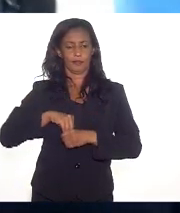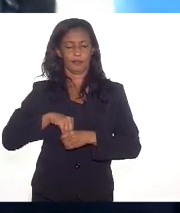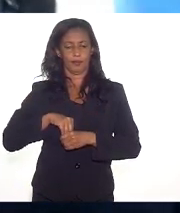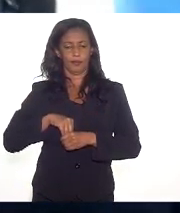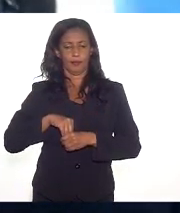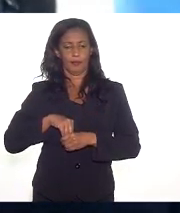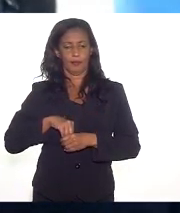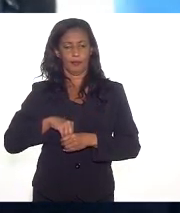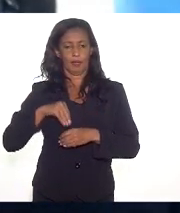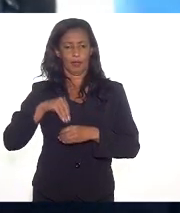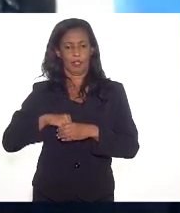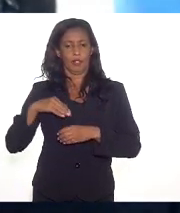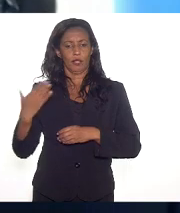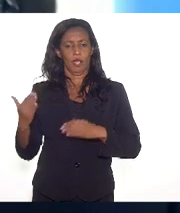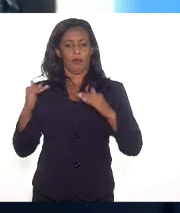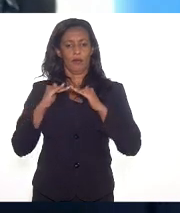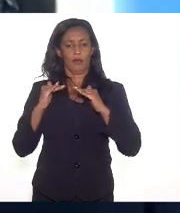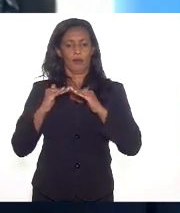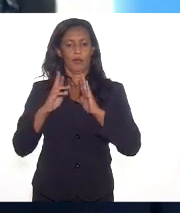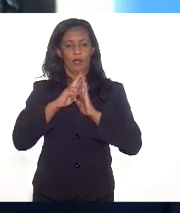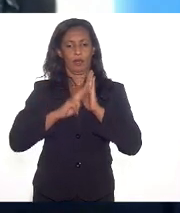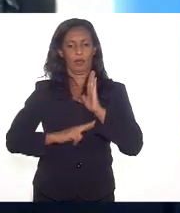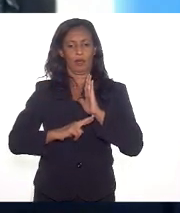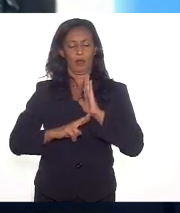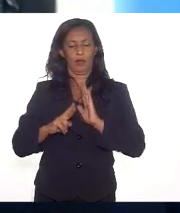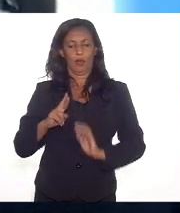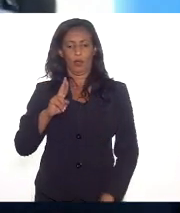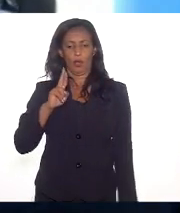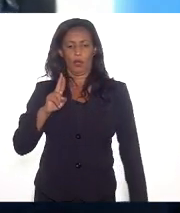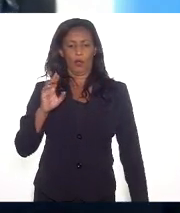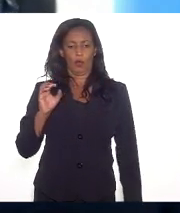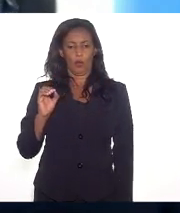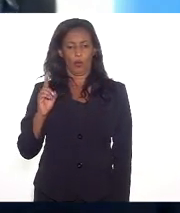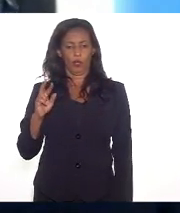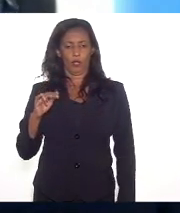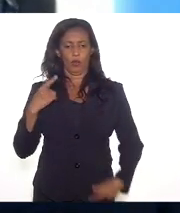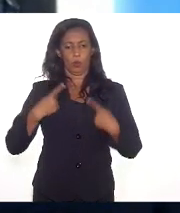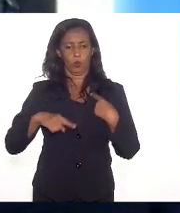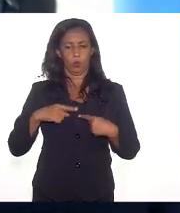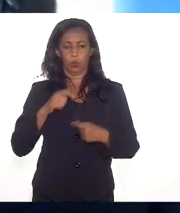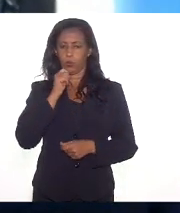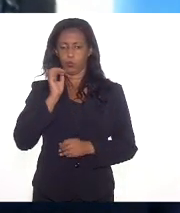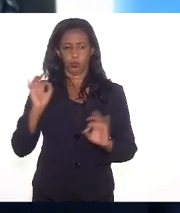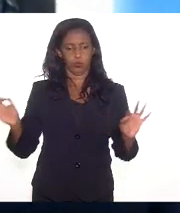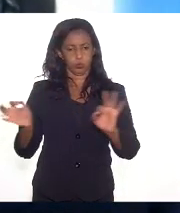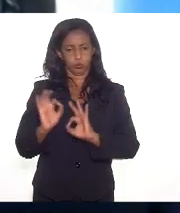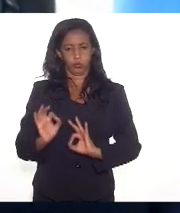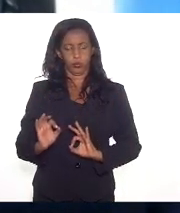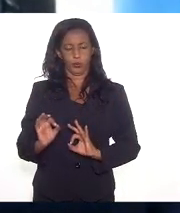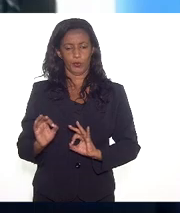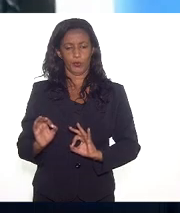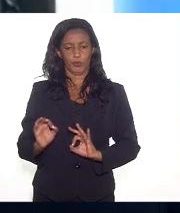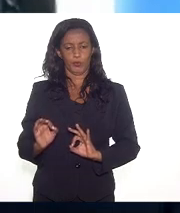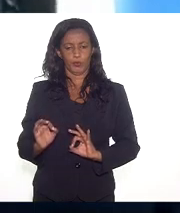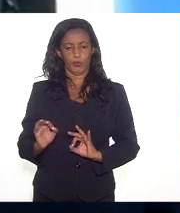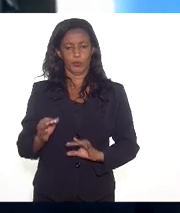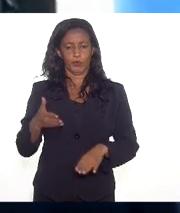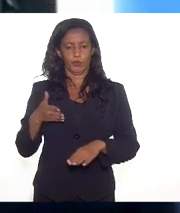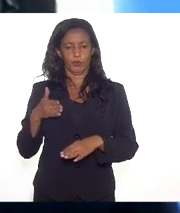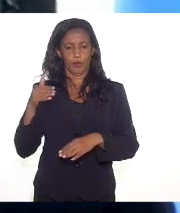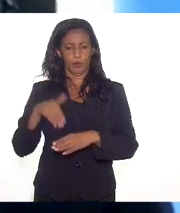Proposições Externas é favorável. Relator, Rodrigo Bacelar. Em discussão. No evento, quem queira discutir, encerrada a discussão,